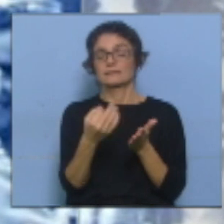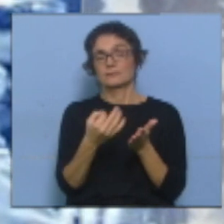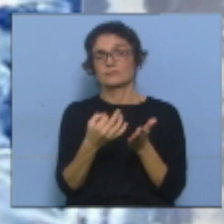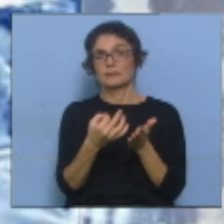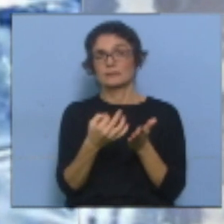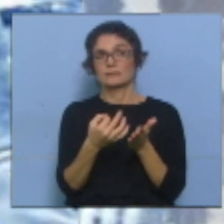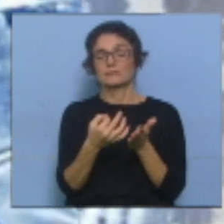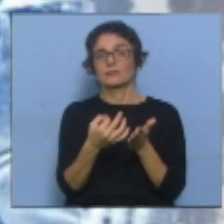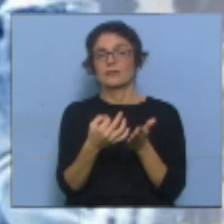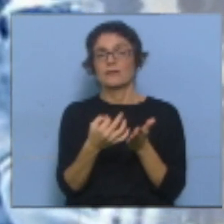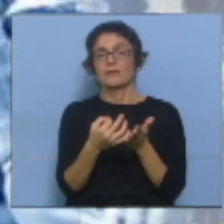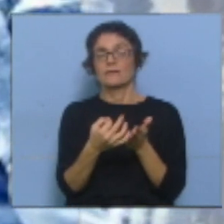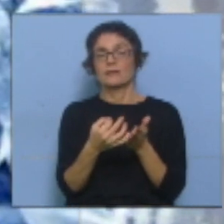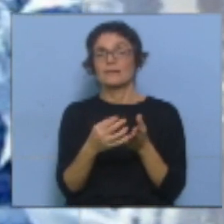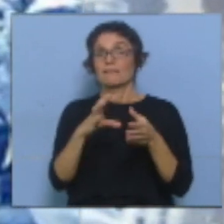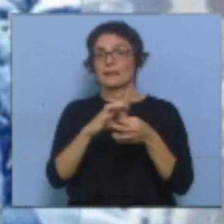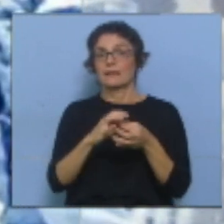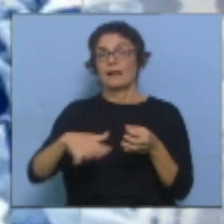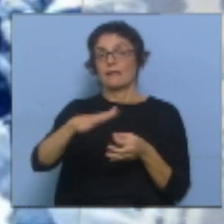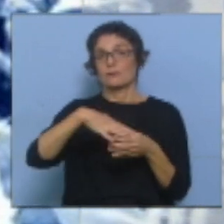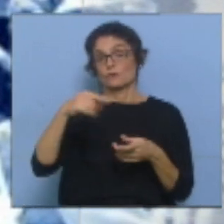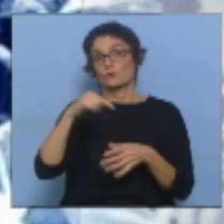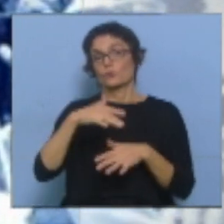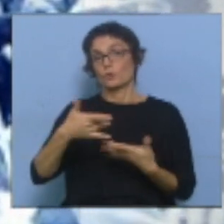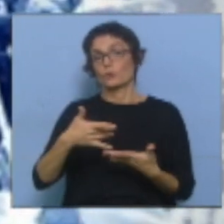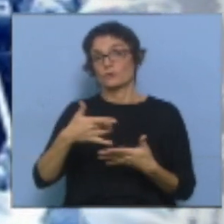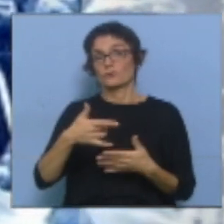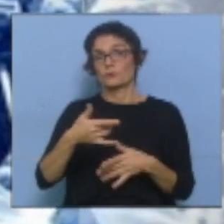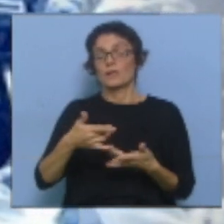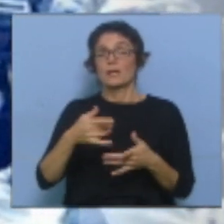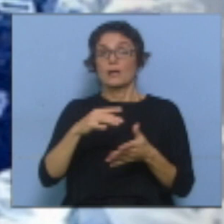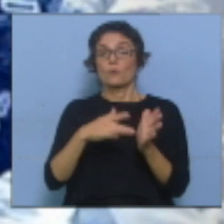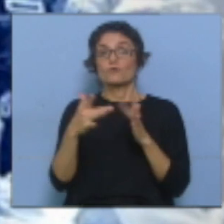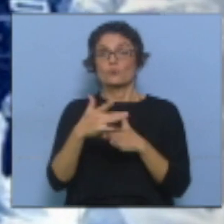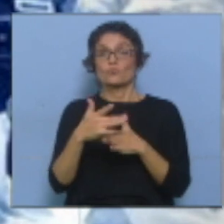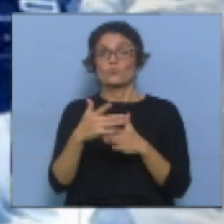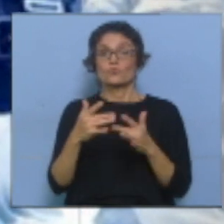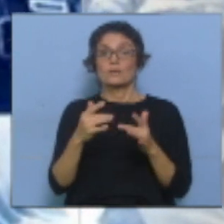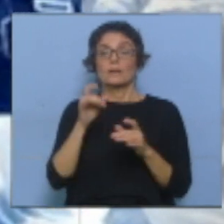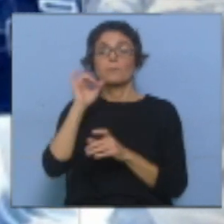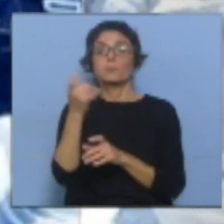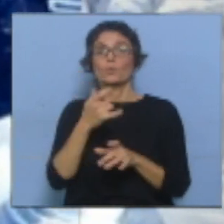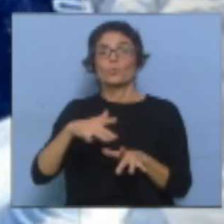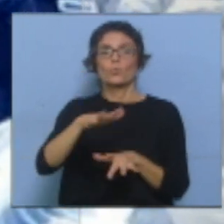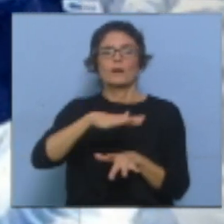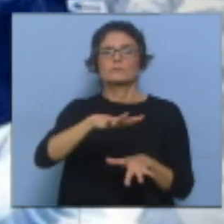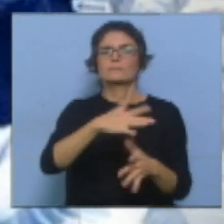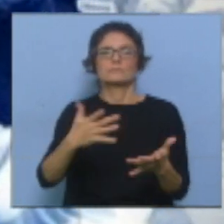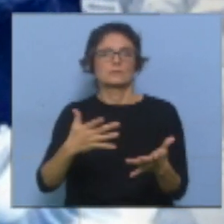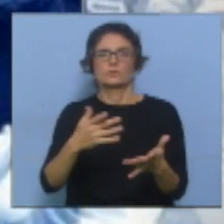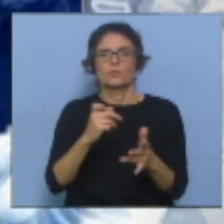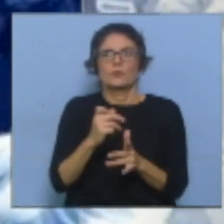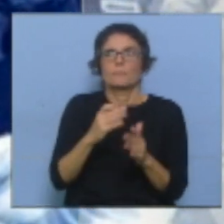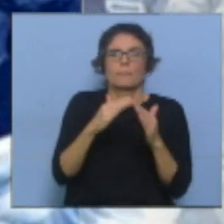Jesus refugiado quase, não é? Ou mesmo refugiado. Mas eu gostava que os últimos minutos que